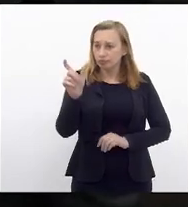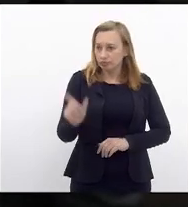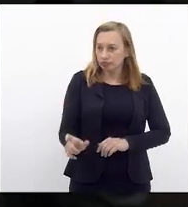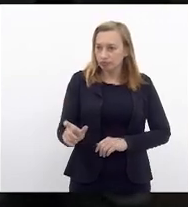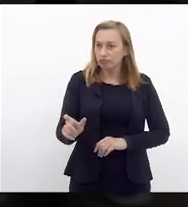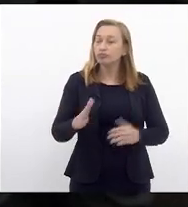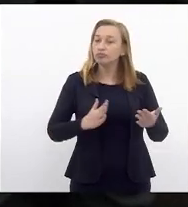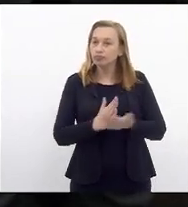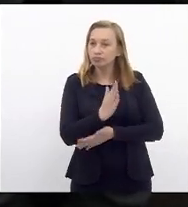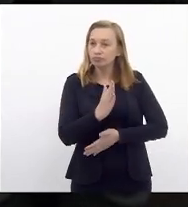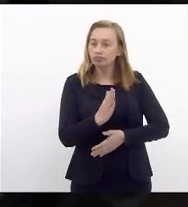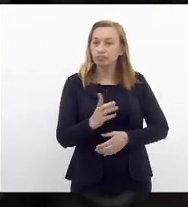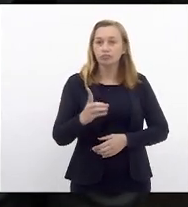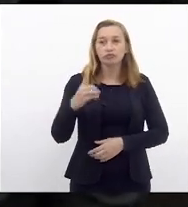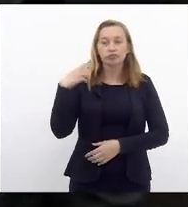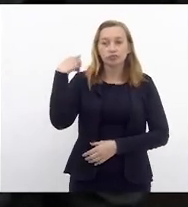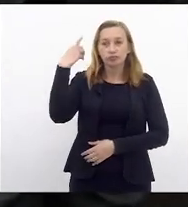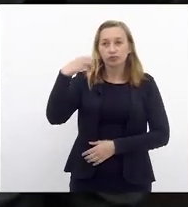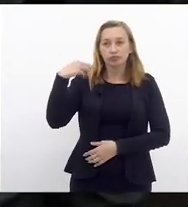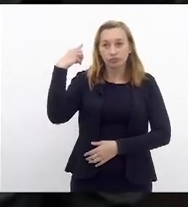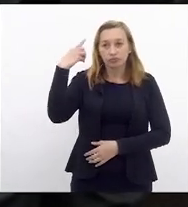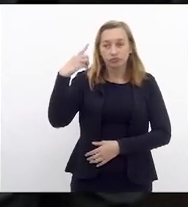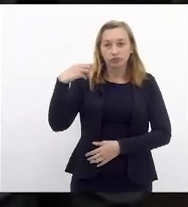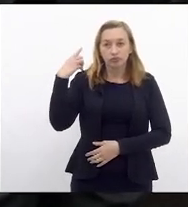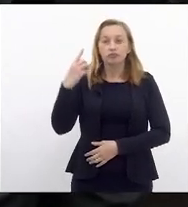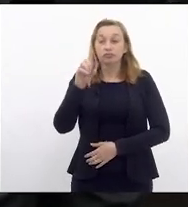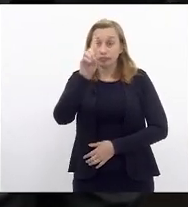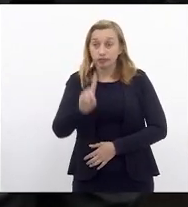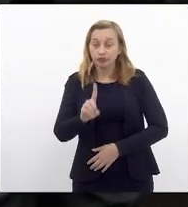direito, concurso de delegado de polícia civil,